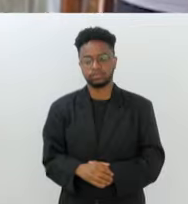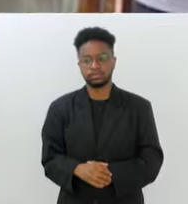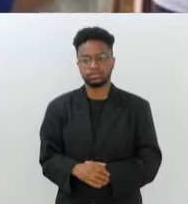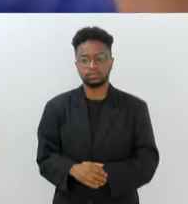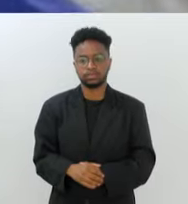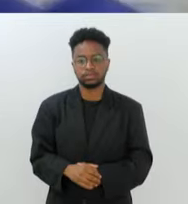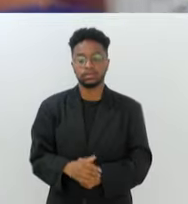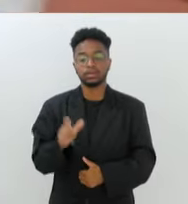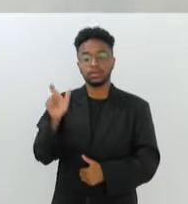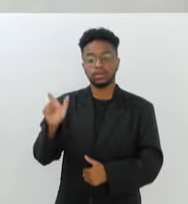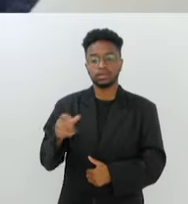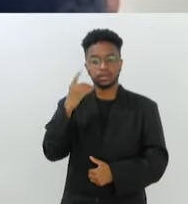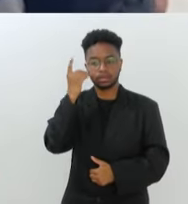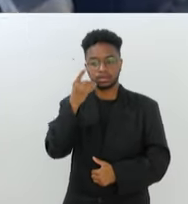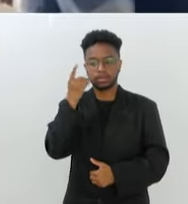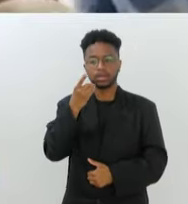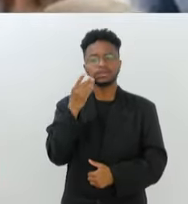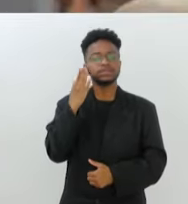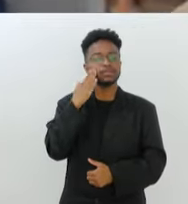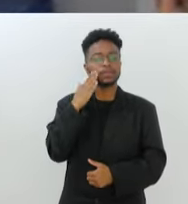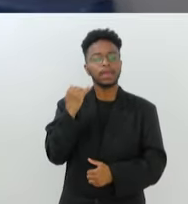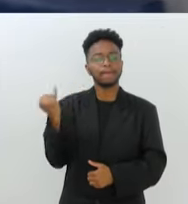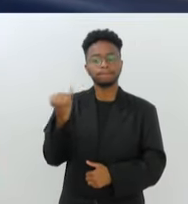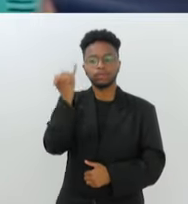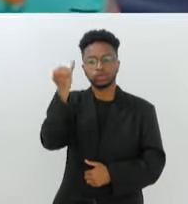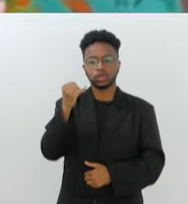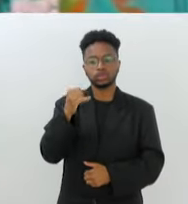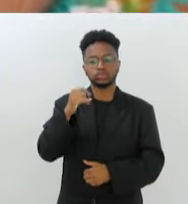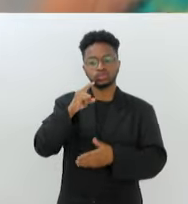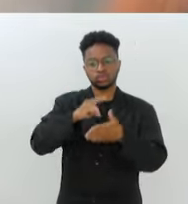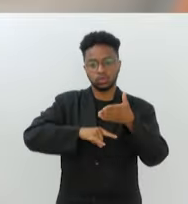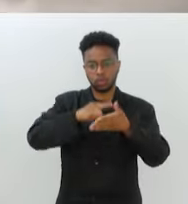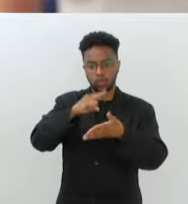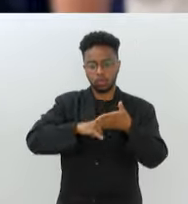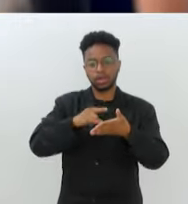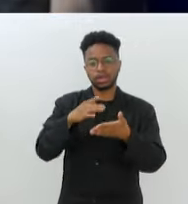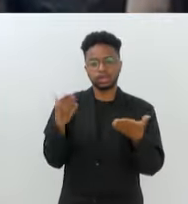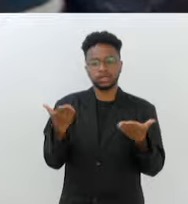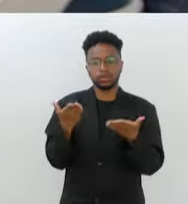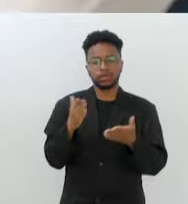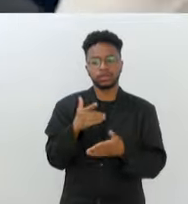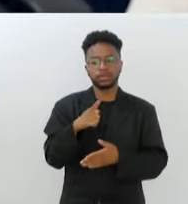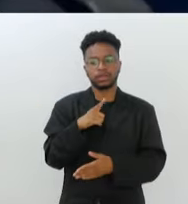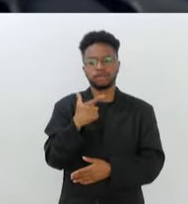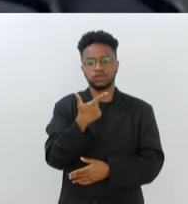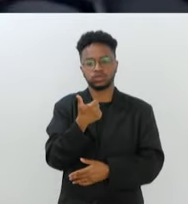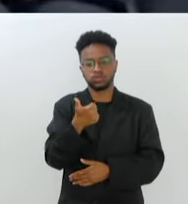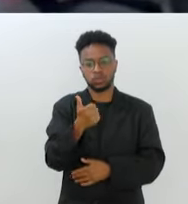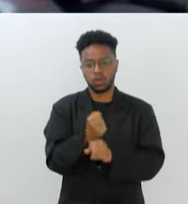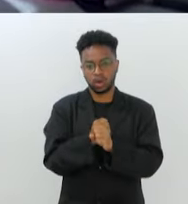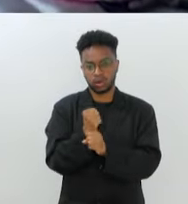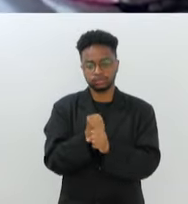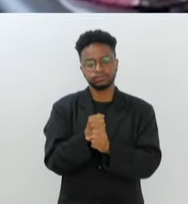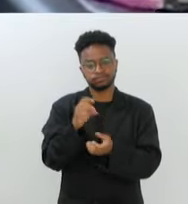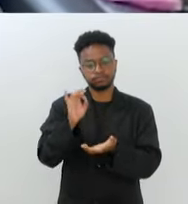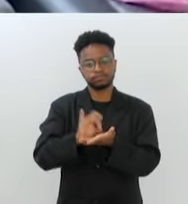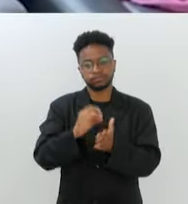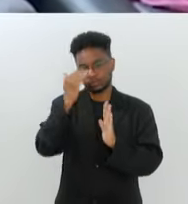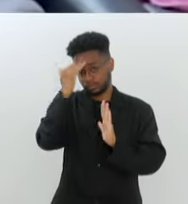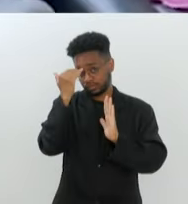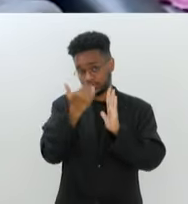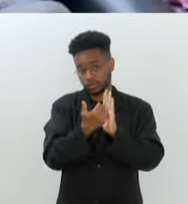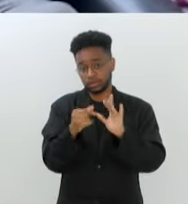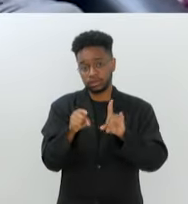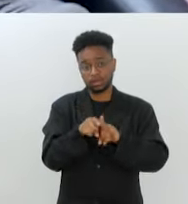Para o parlamentar, é muito importante fazer com que o documento, que completou 21 anos em setembro, seja de fato cumprido